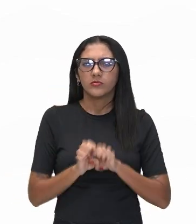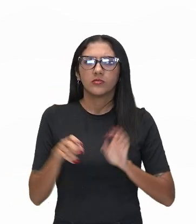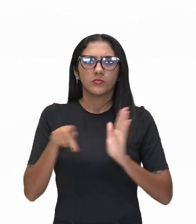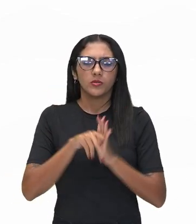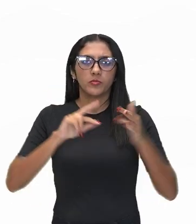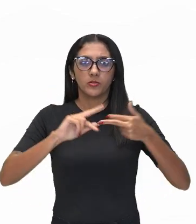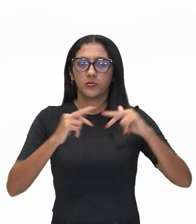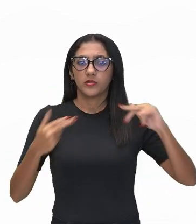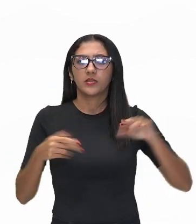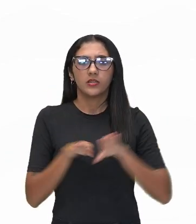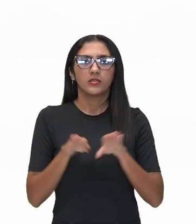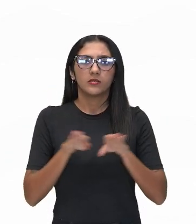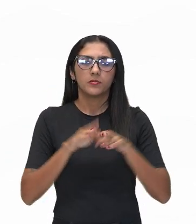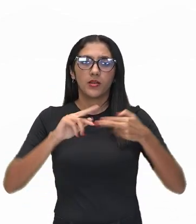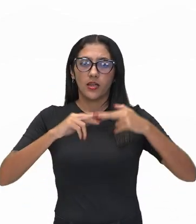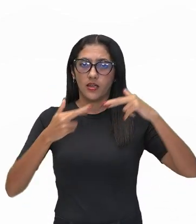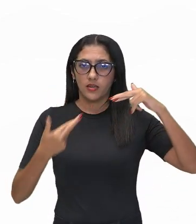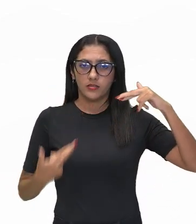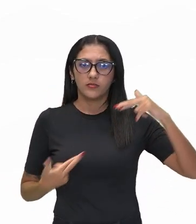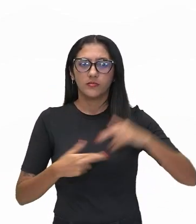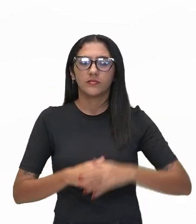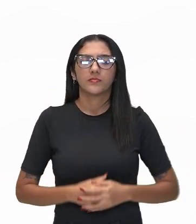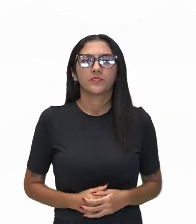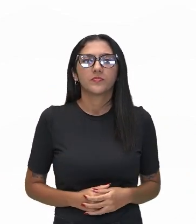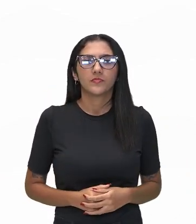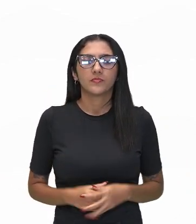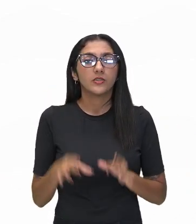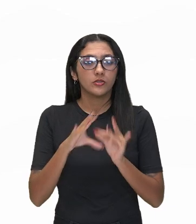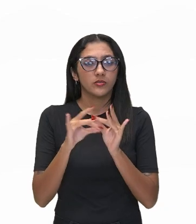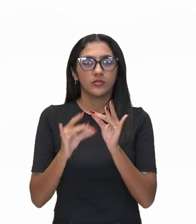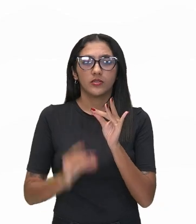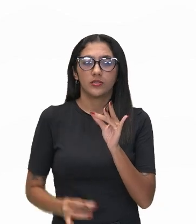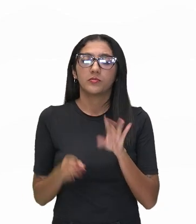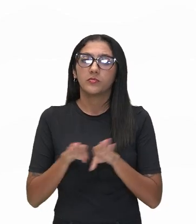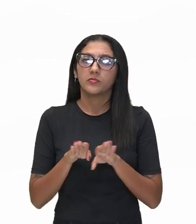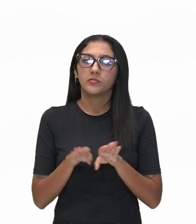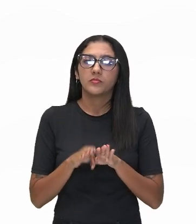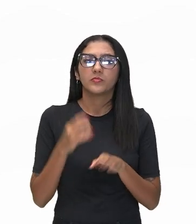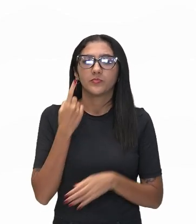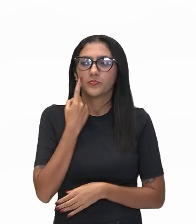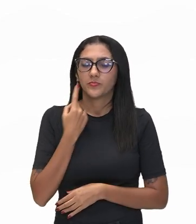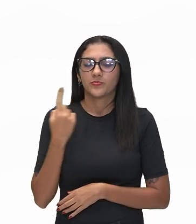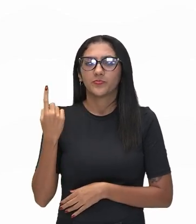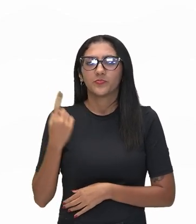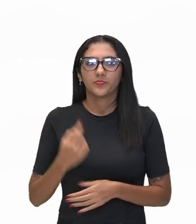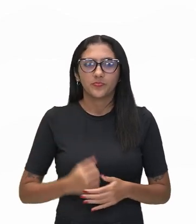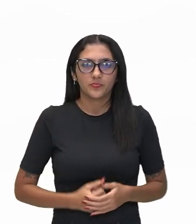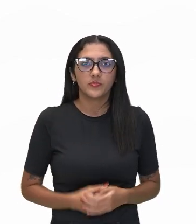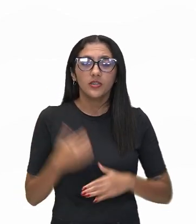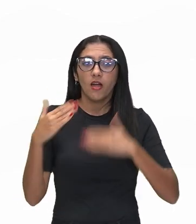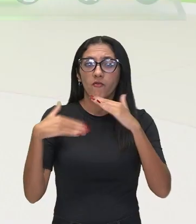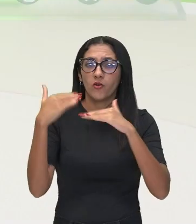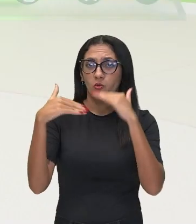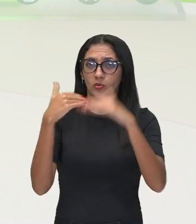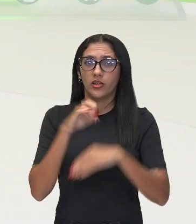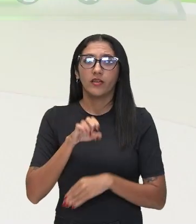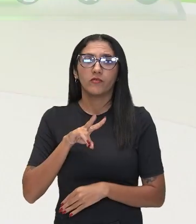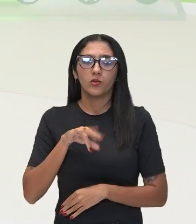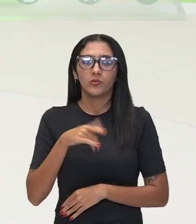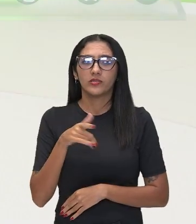DNA e RNA. E no detalhamento, nós vamos ver aí, estudar sobre a